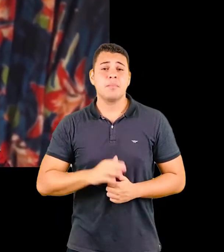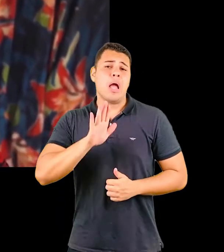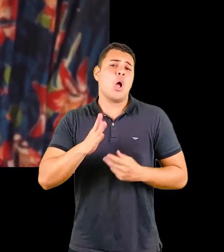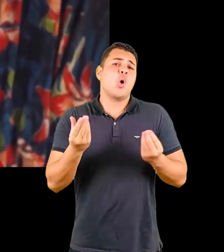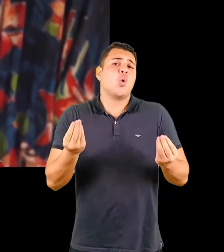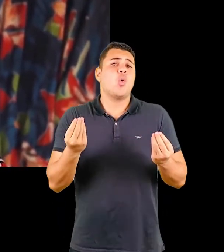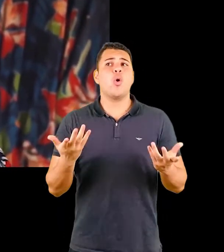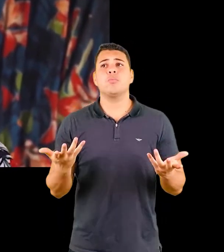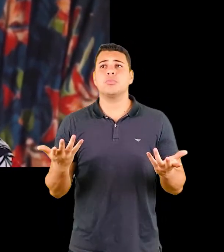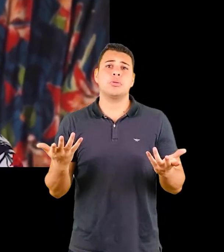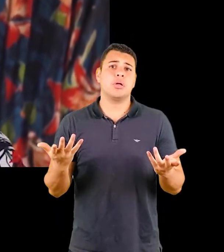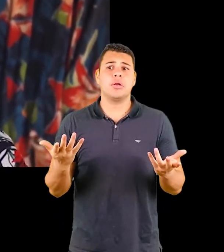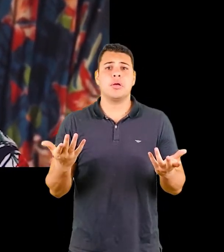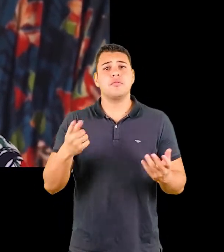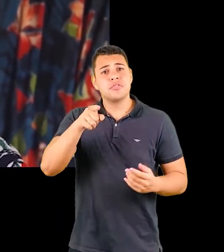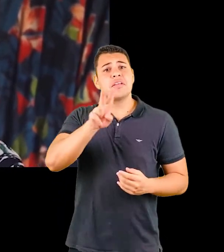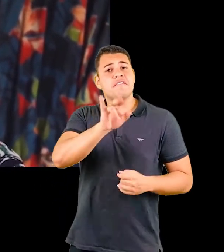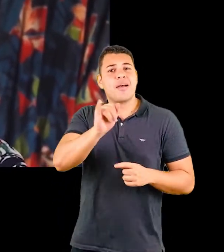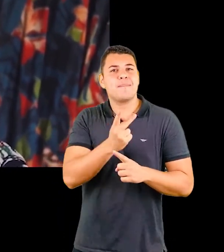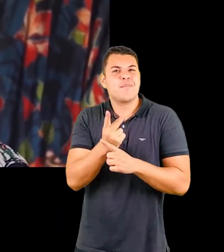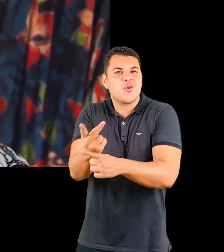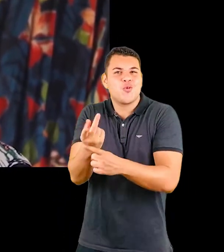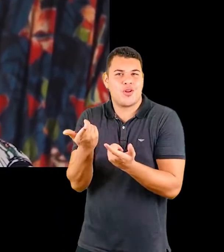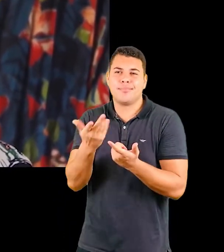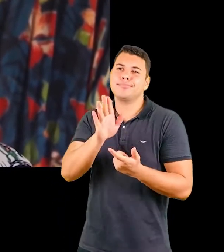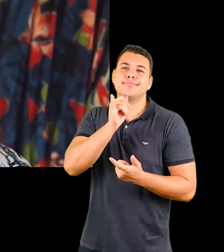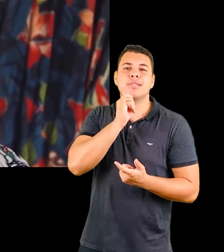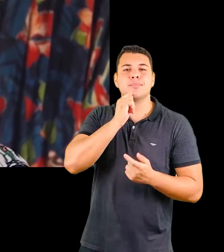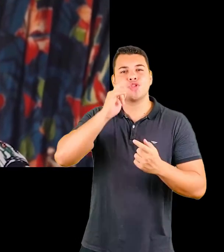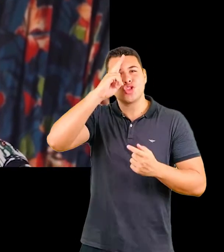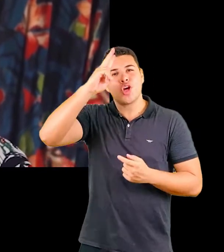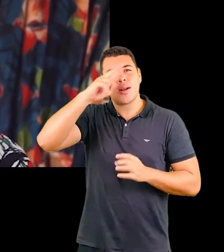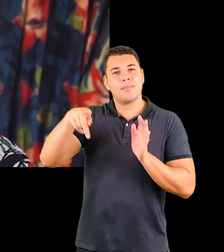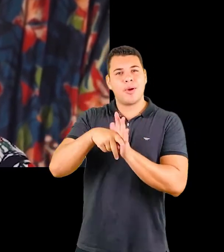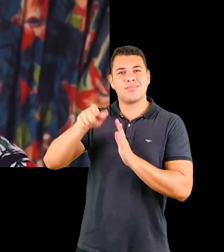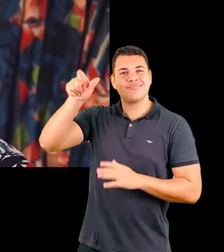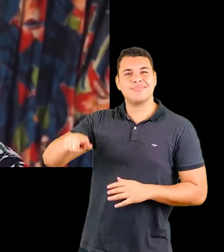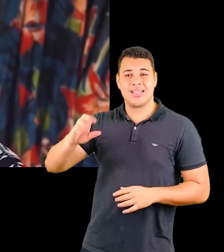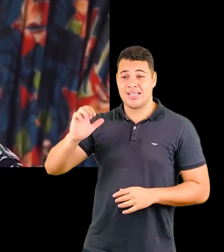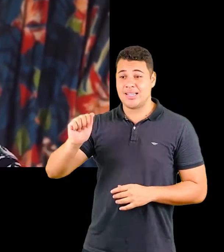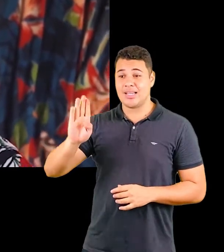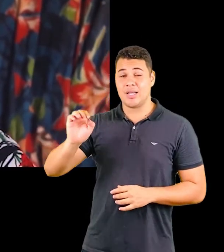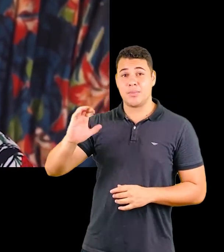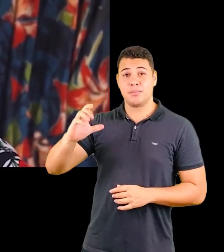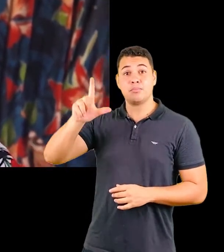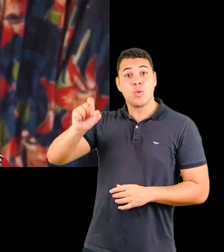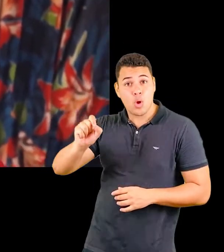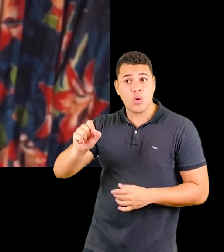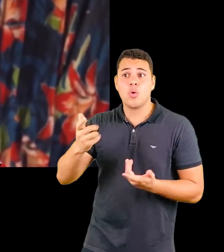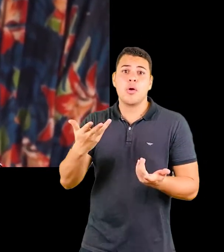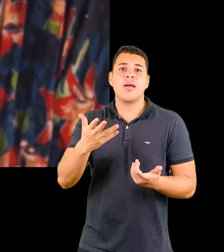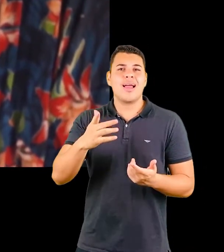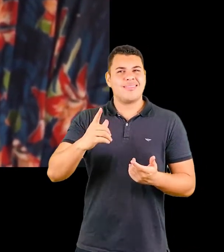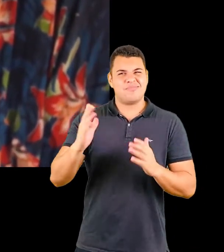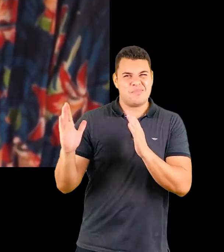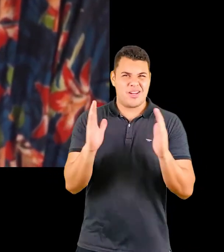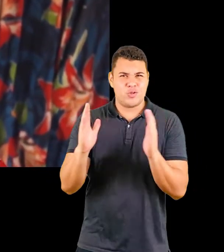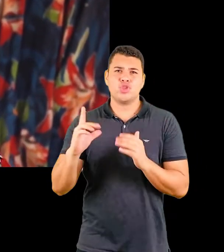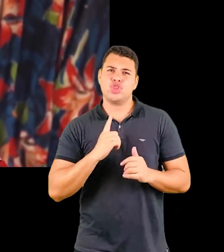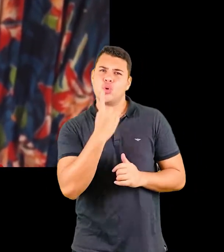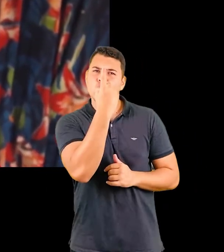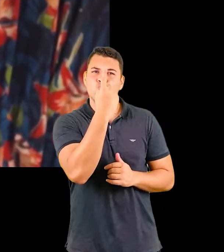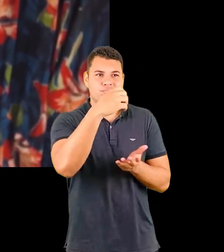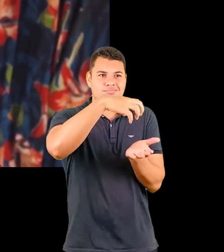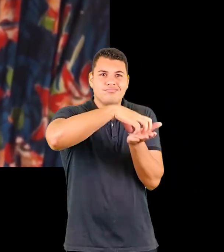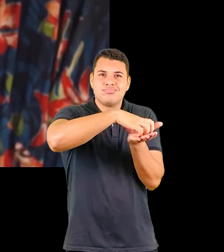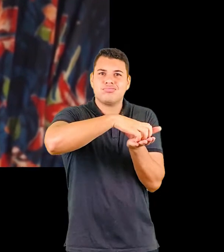buscar alguma coisa de caboclinho aqui em Paldai? Não tem. Tinha até um sítio, tinha arqueológica aqui,